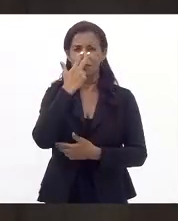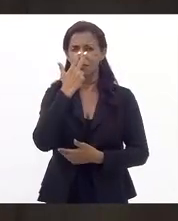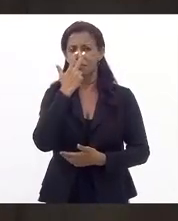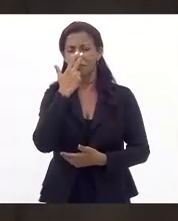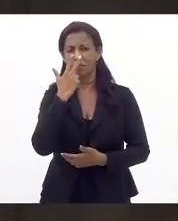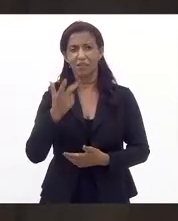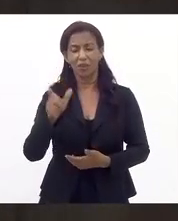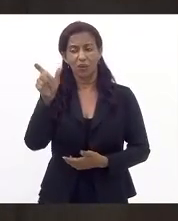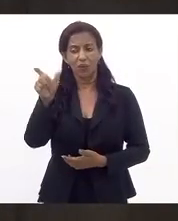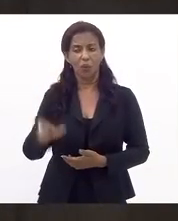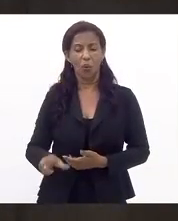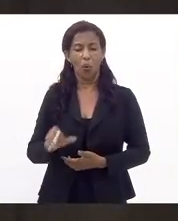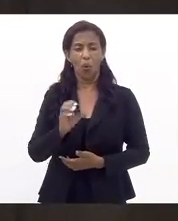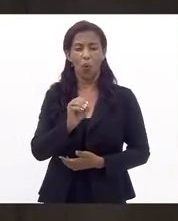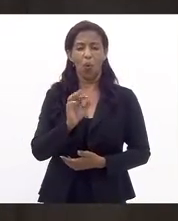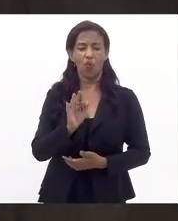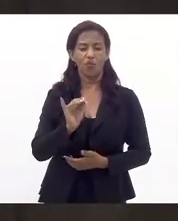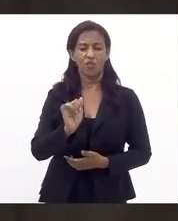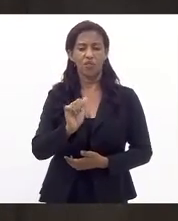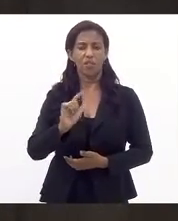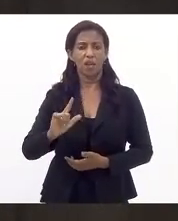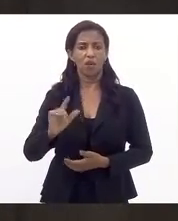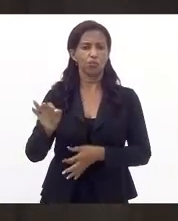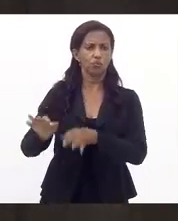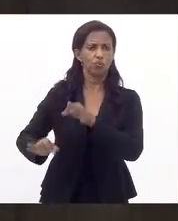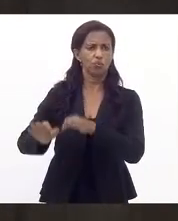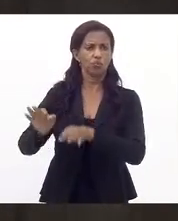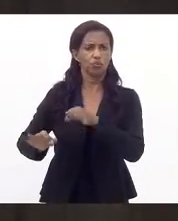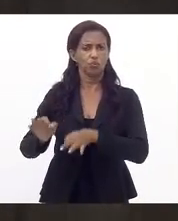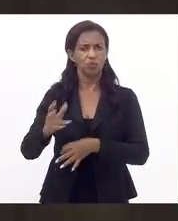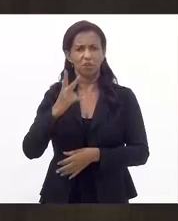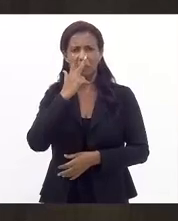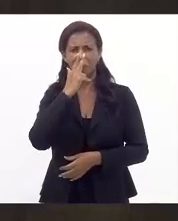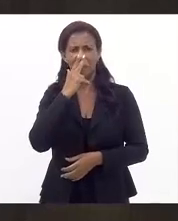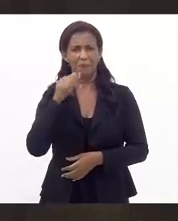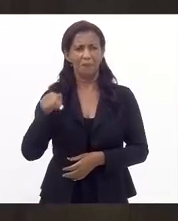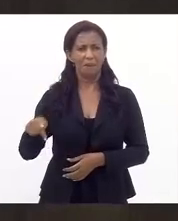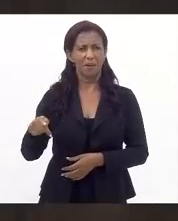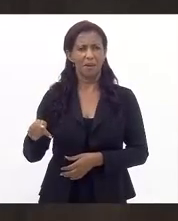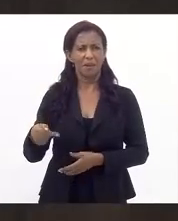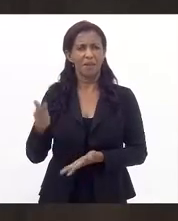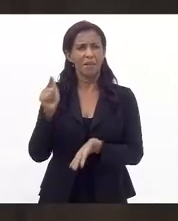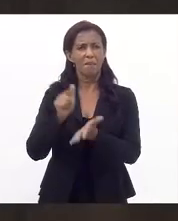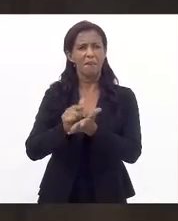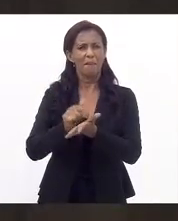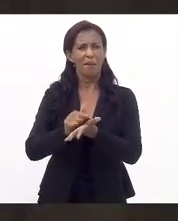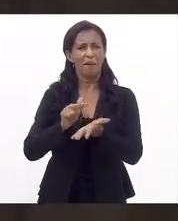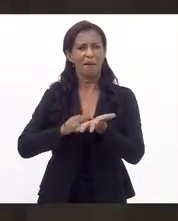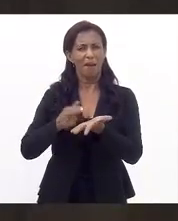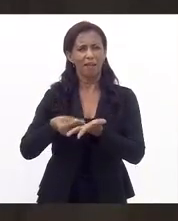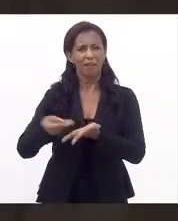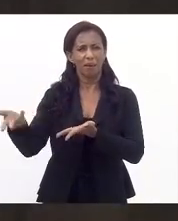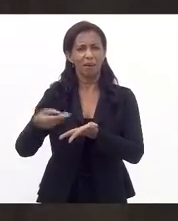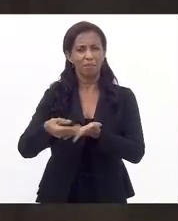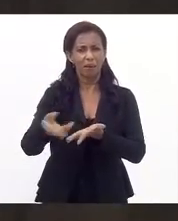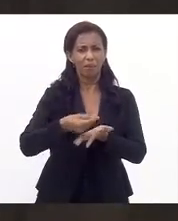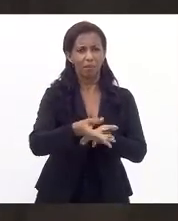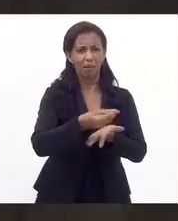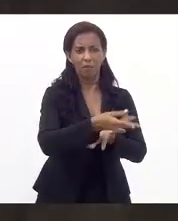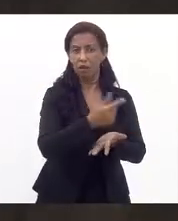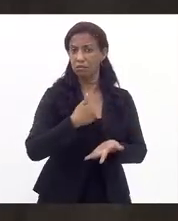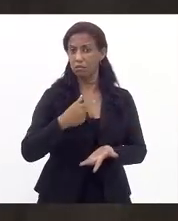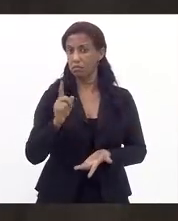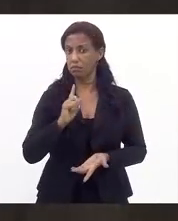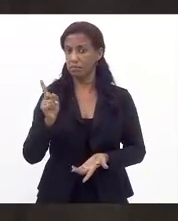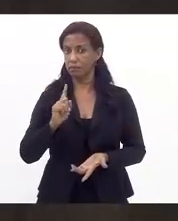quanto a figura do oficial de justiça né a gente praticamente rotulava como mero entregador de papel e não somos apenas